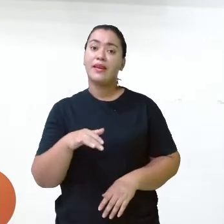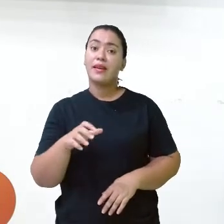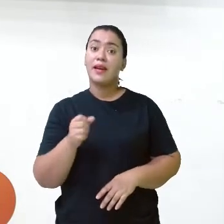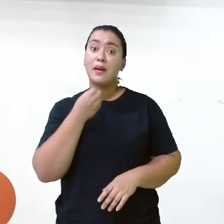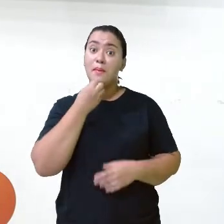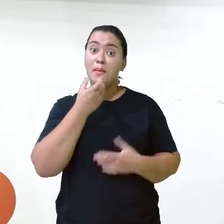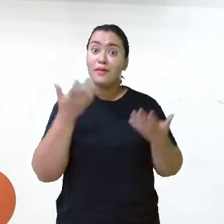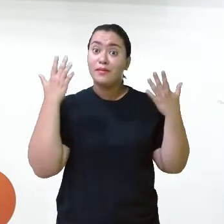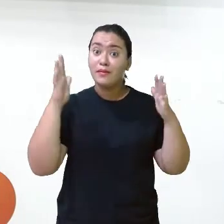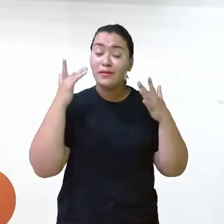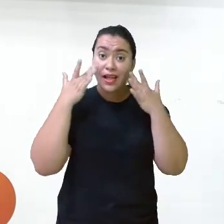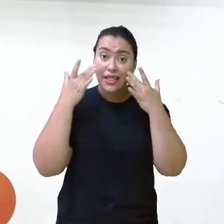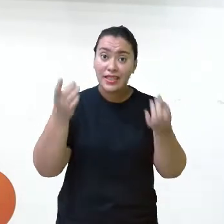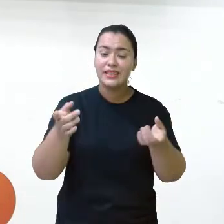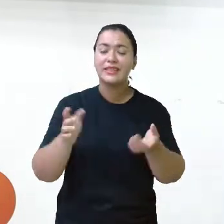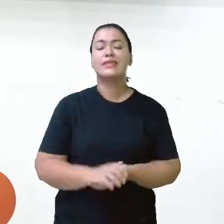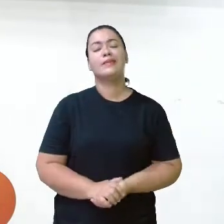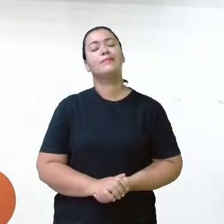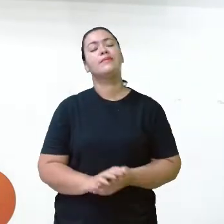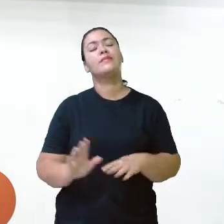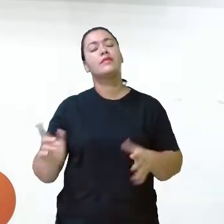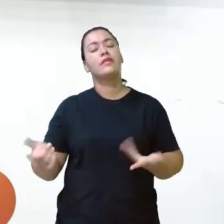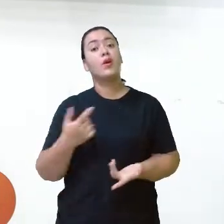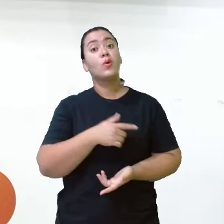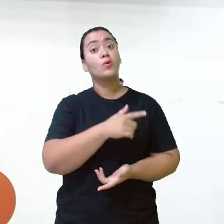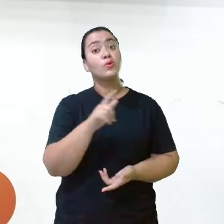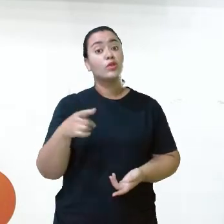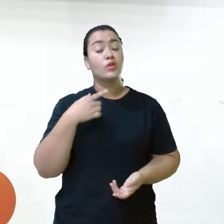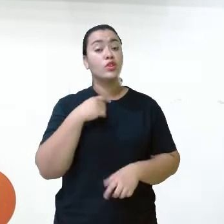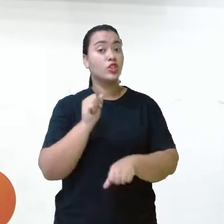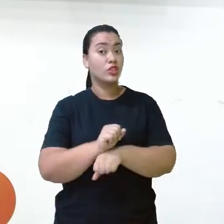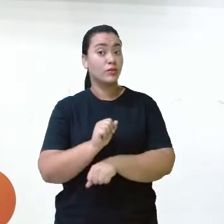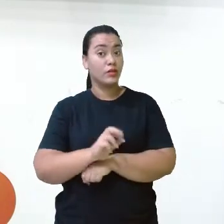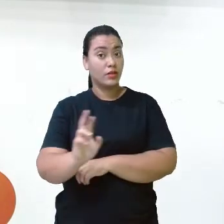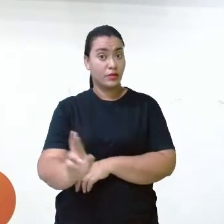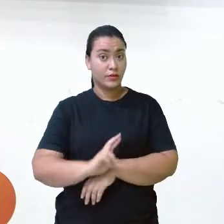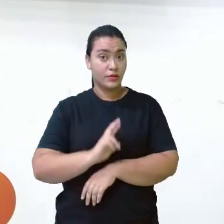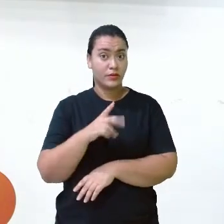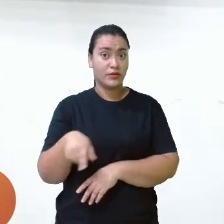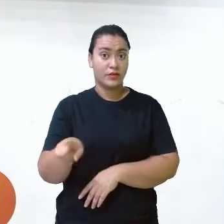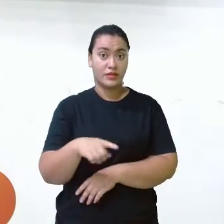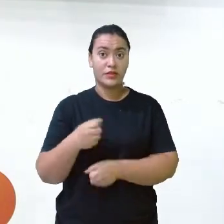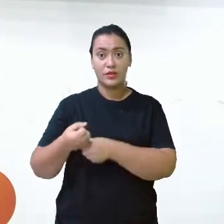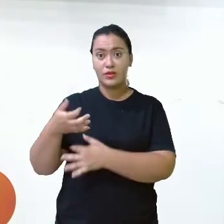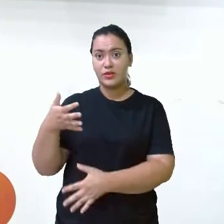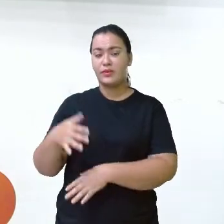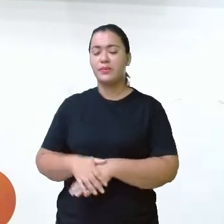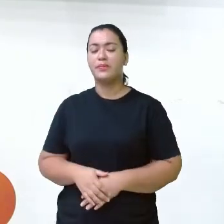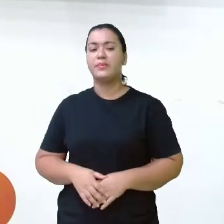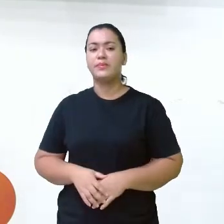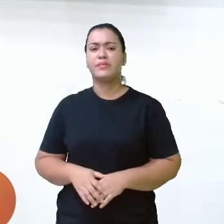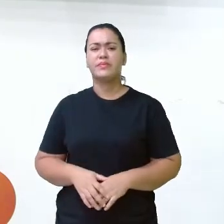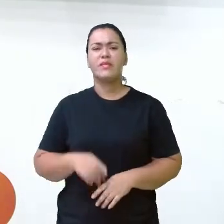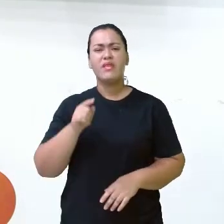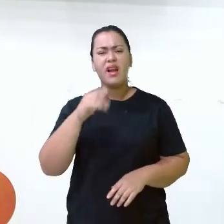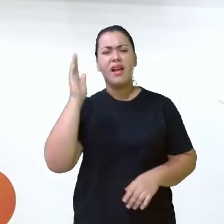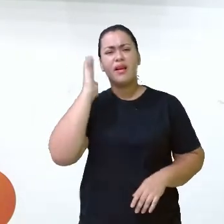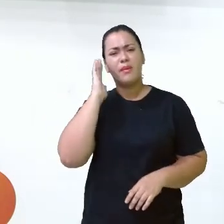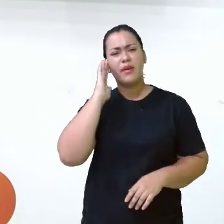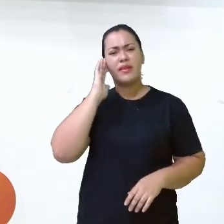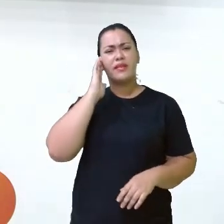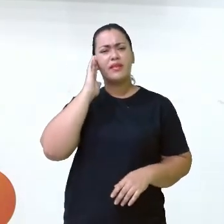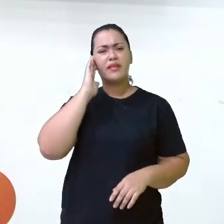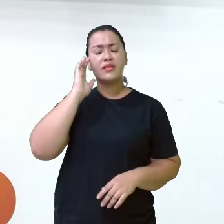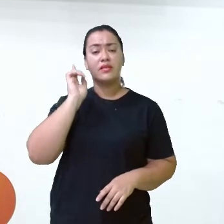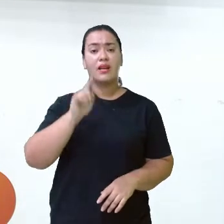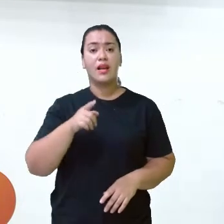prestou atenção. E aos outros, estou esperando vocês aí, gente, no chat também, tá? Mas vamos voltar aqui. Vocês compreenderam que